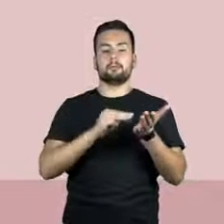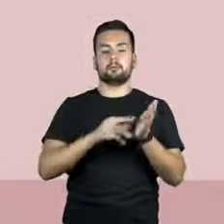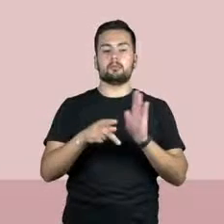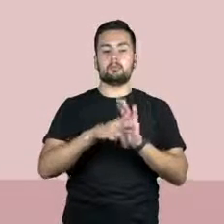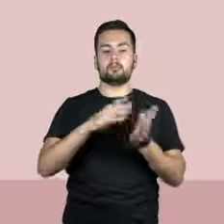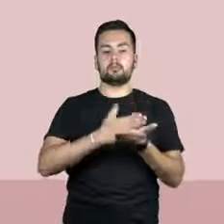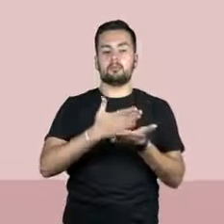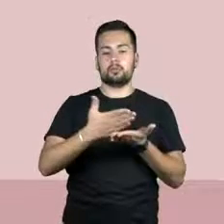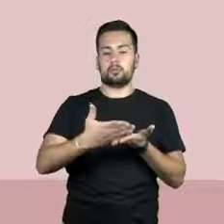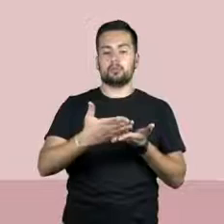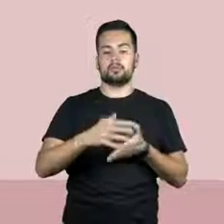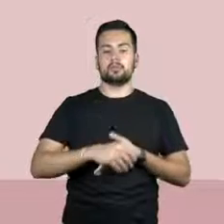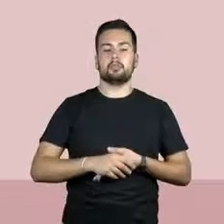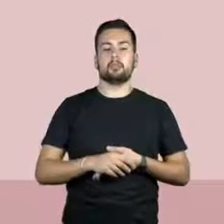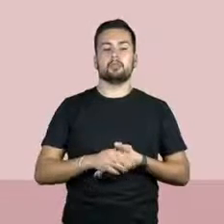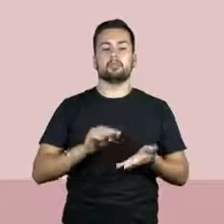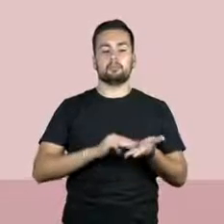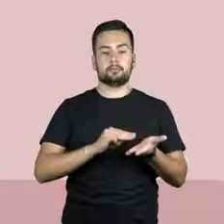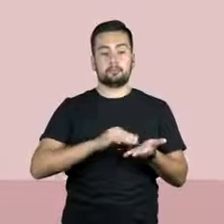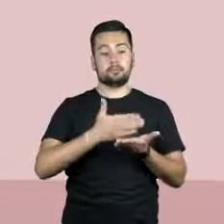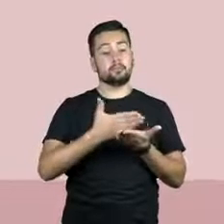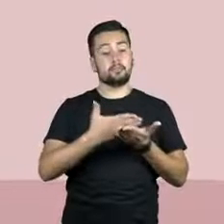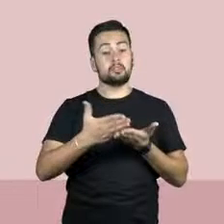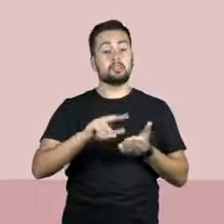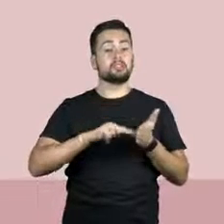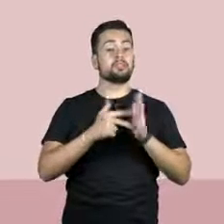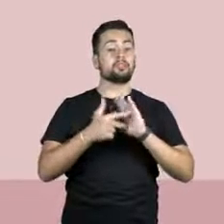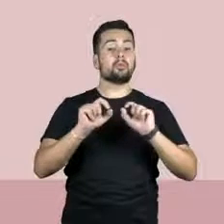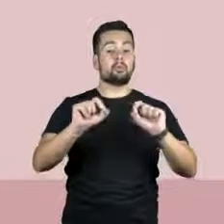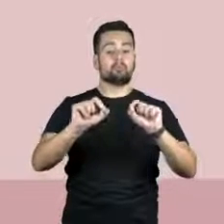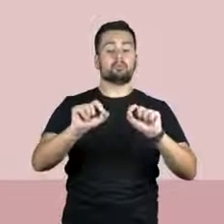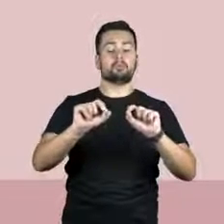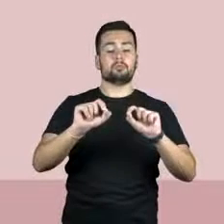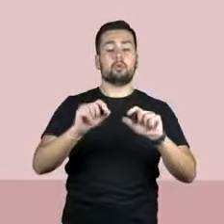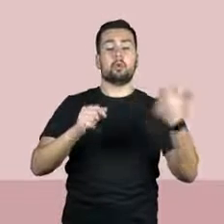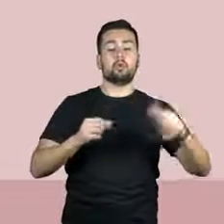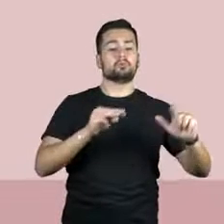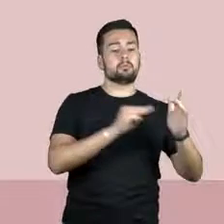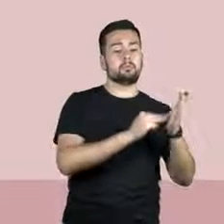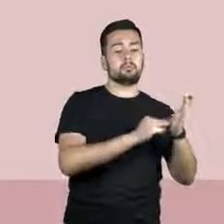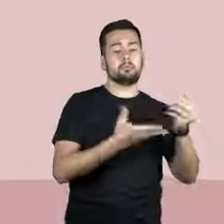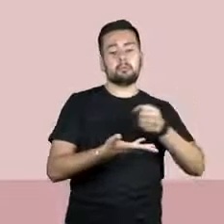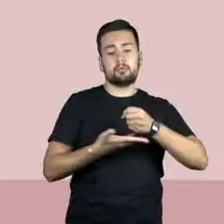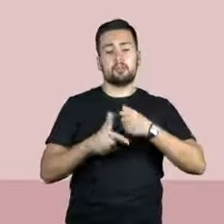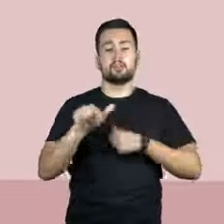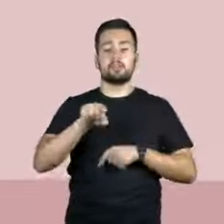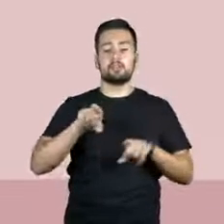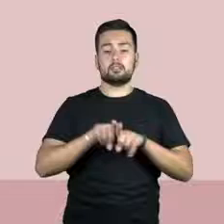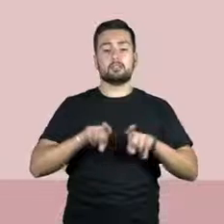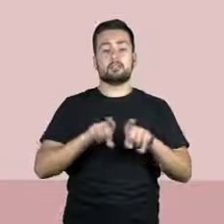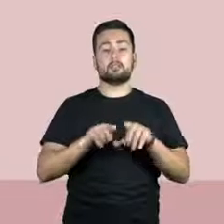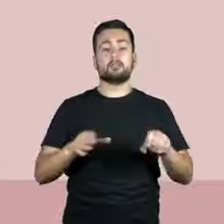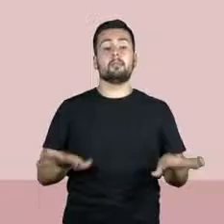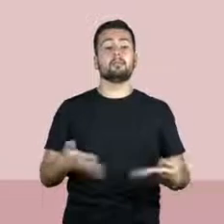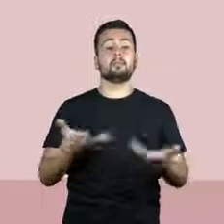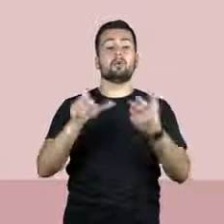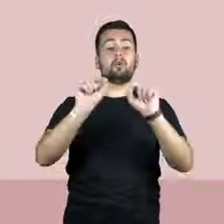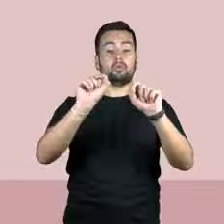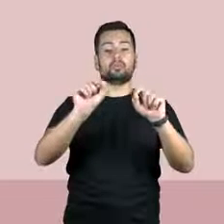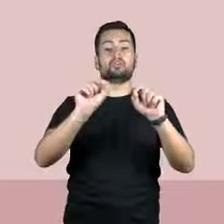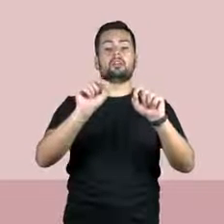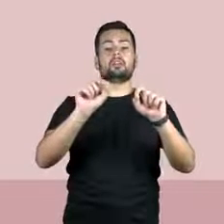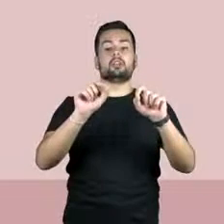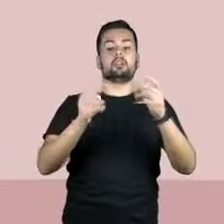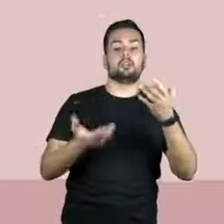que o método de Felênios e também outros métodos que vão se basear nesse método propõe para uma situação de